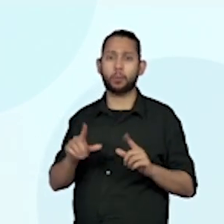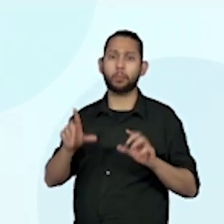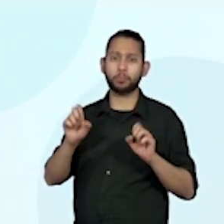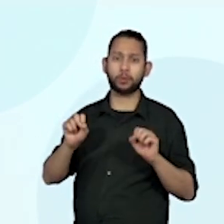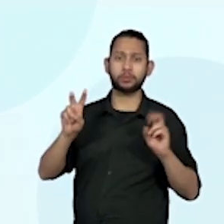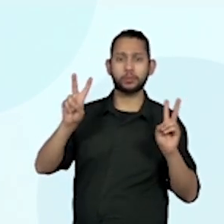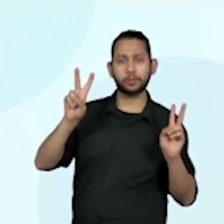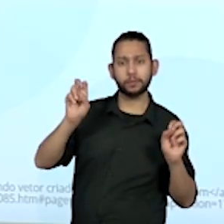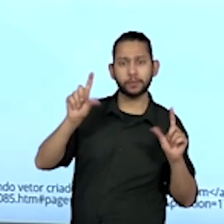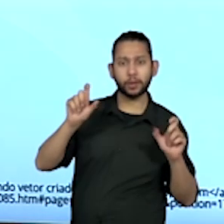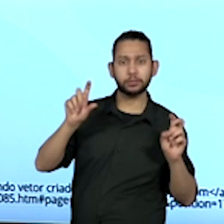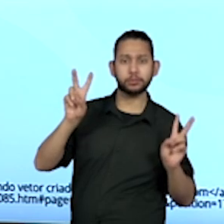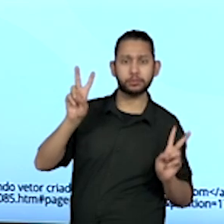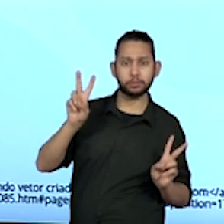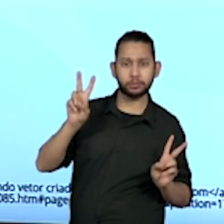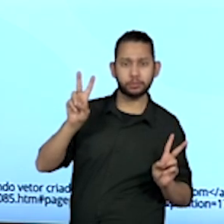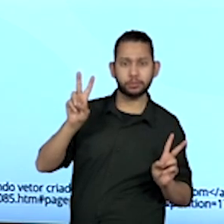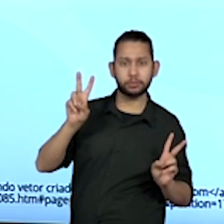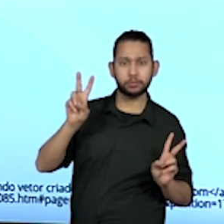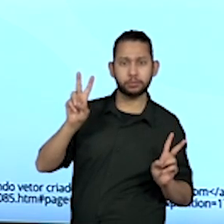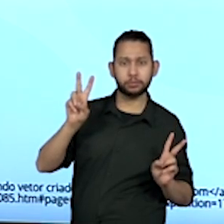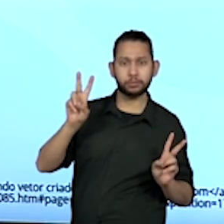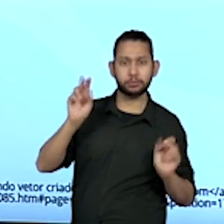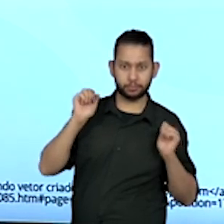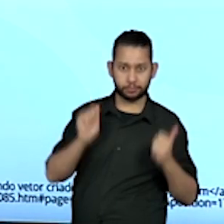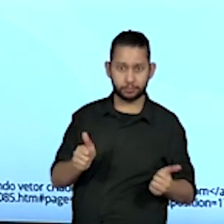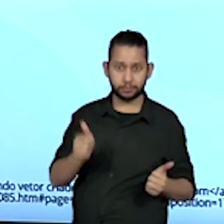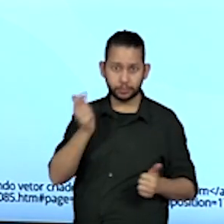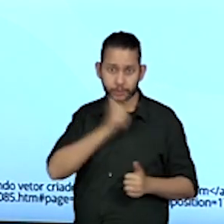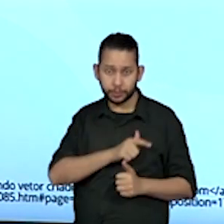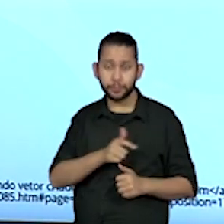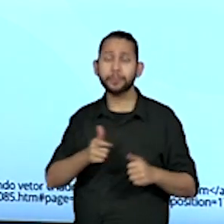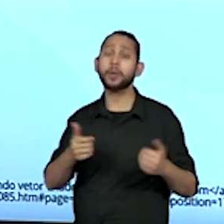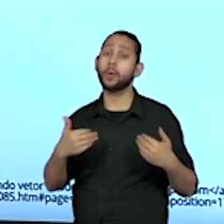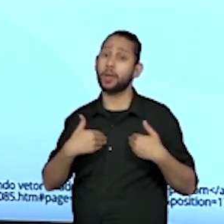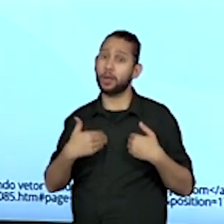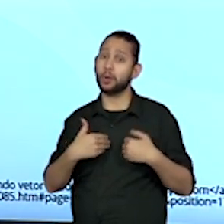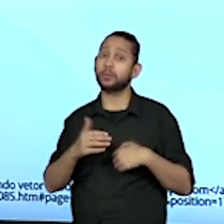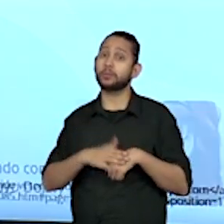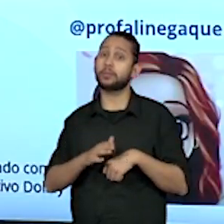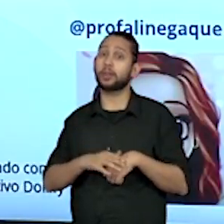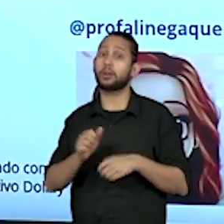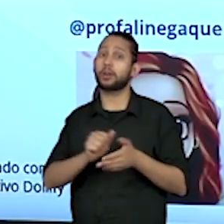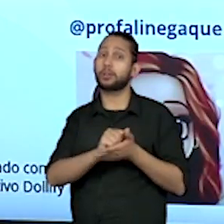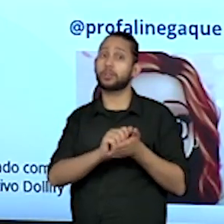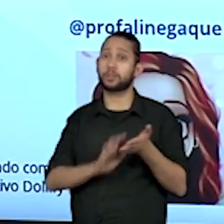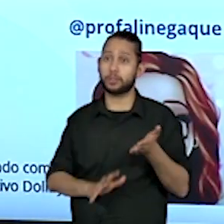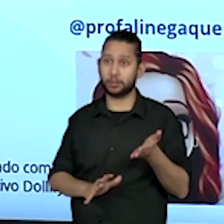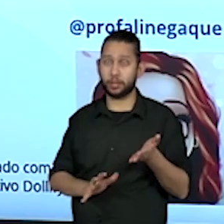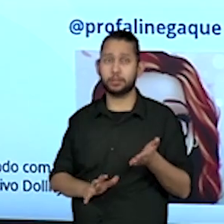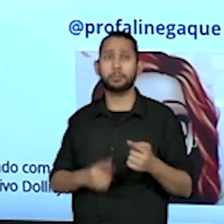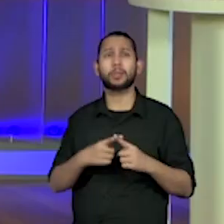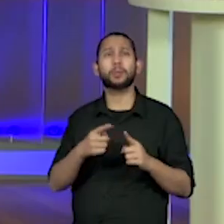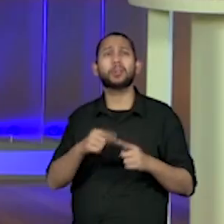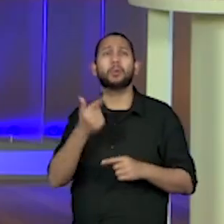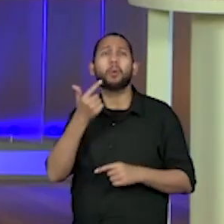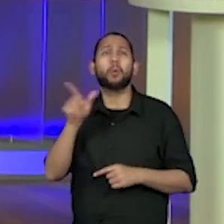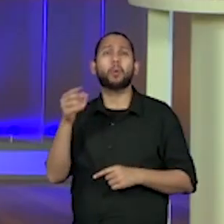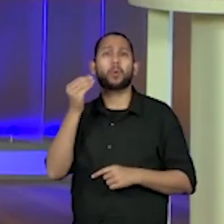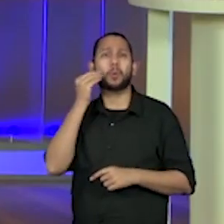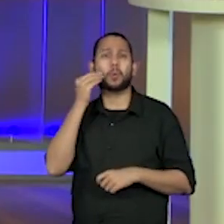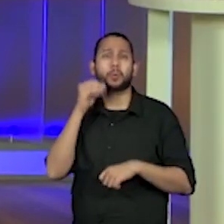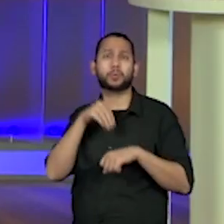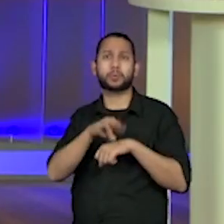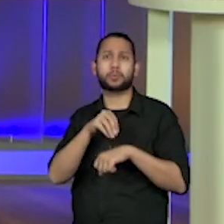aí a telinha, tá? Certo? Eu ainda tenho a atividade sim do dia, mas é que eu queria fazer uma outra coisinha